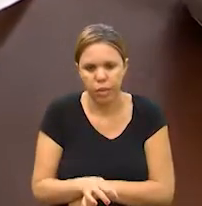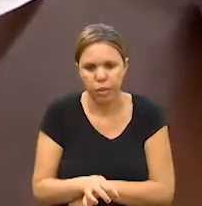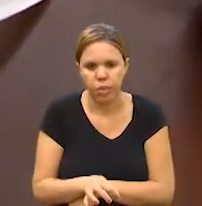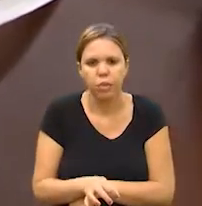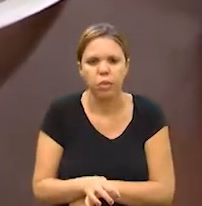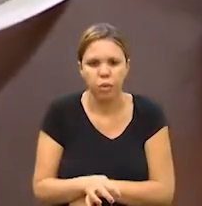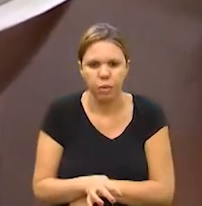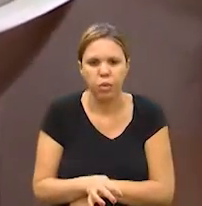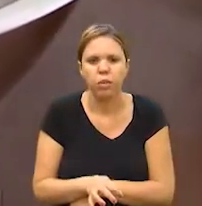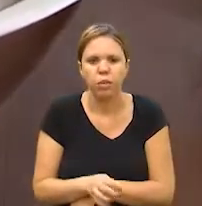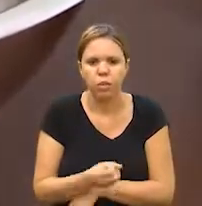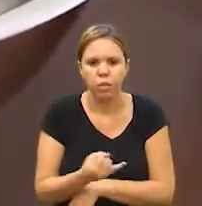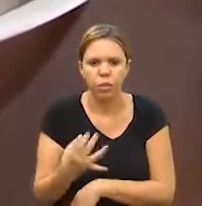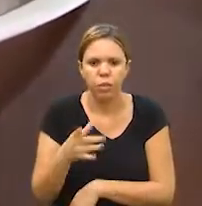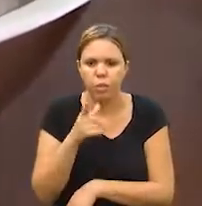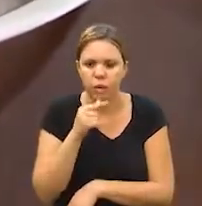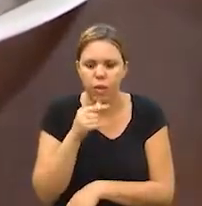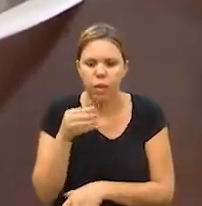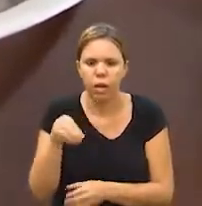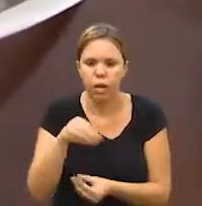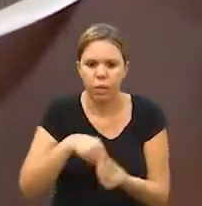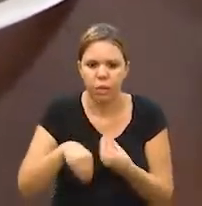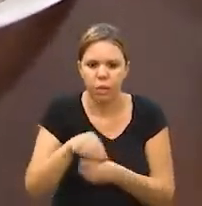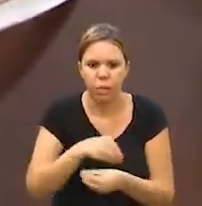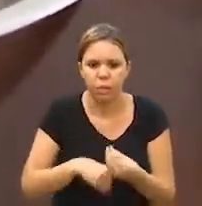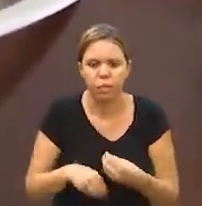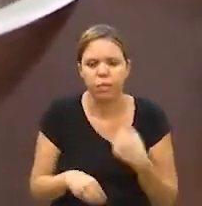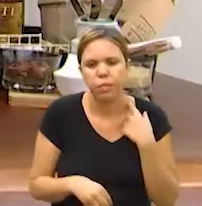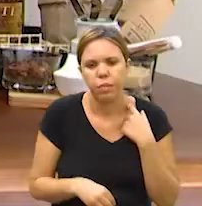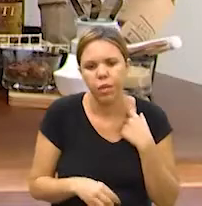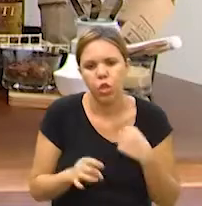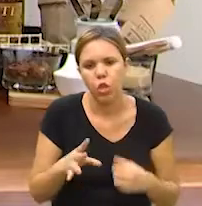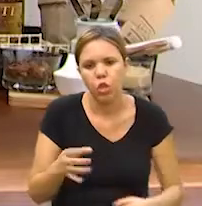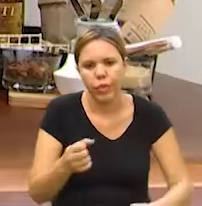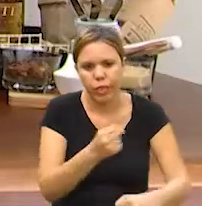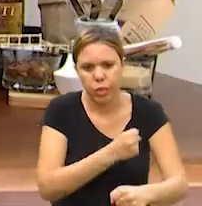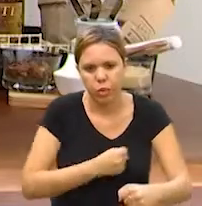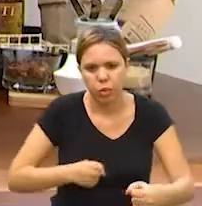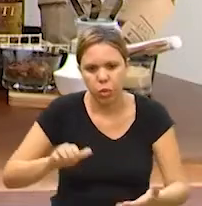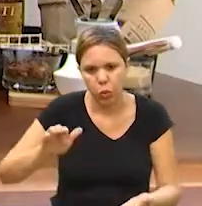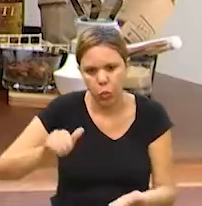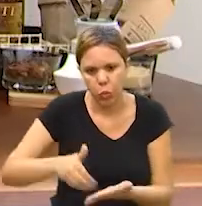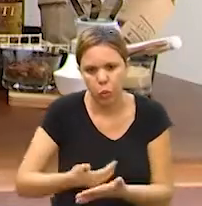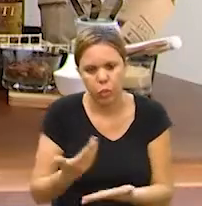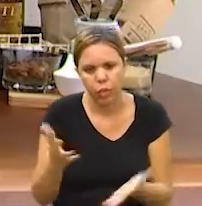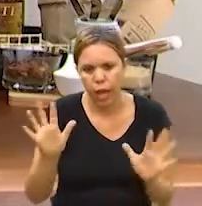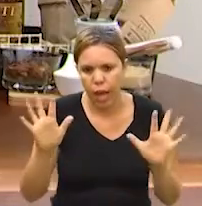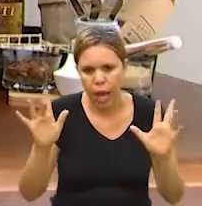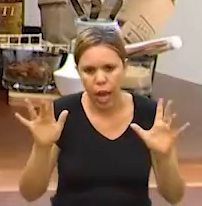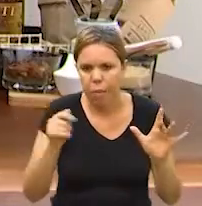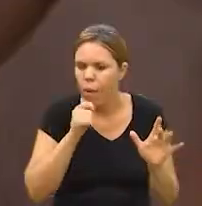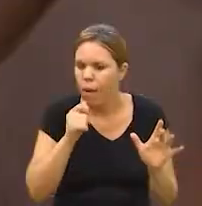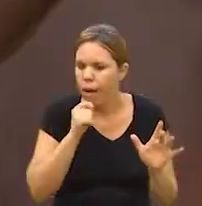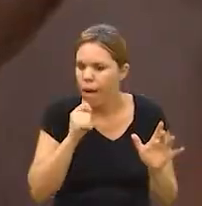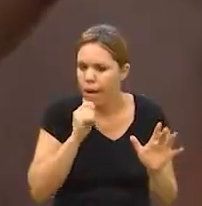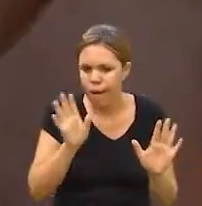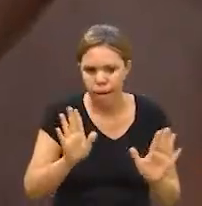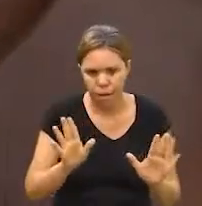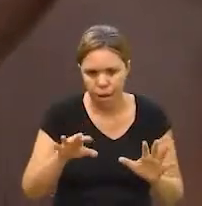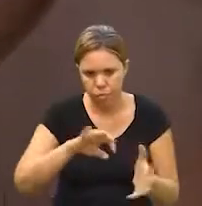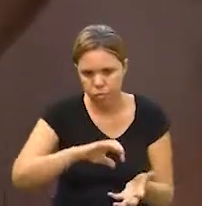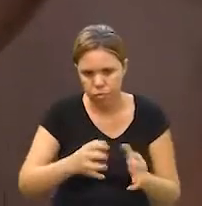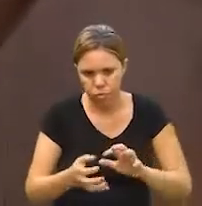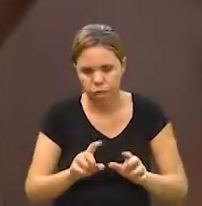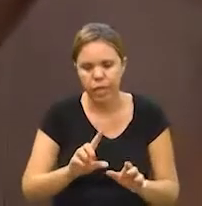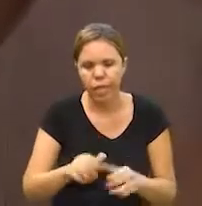hidratação. Ok. A gente só vai misturar, não precisa de sova, porque nós